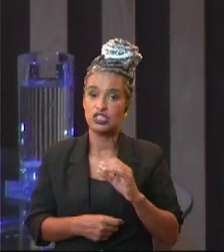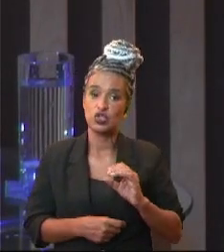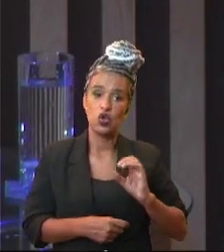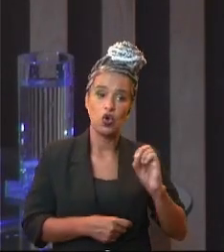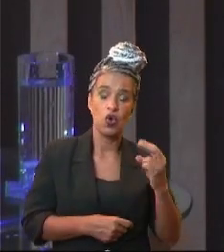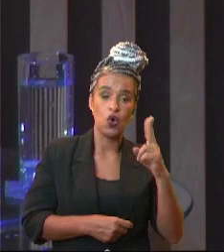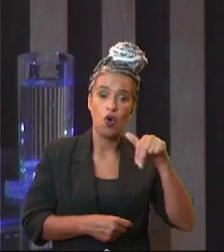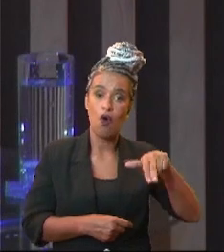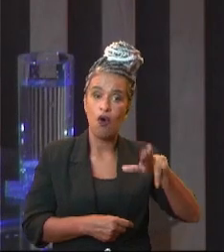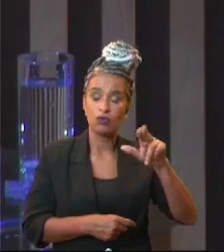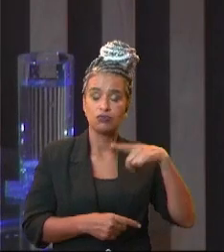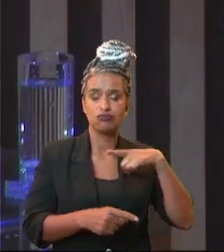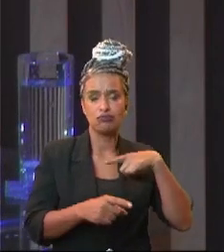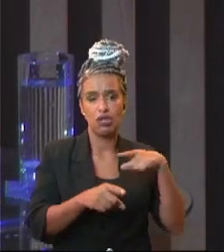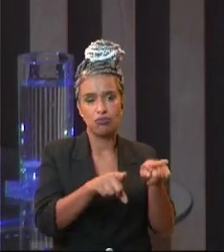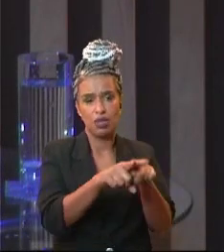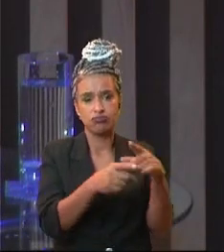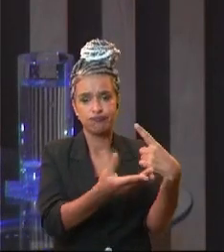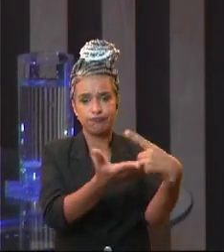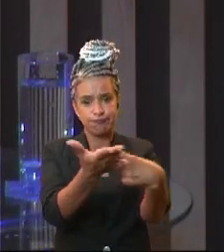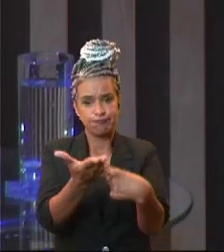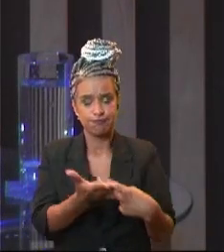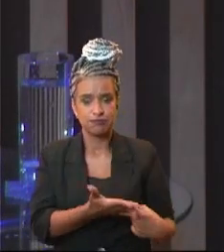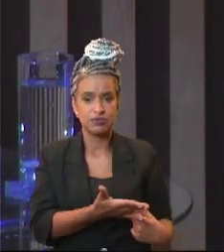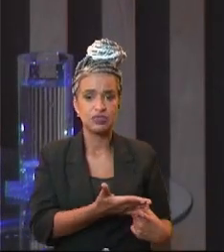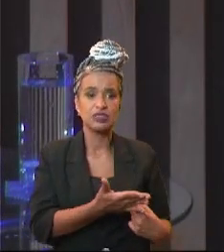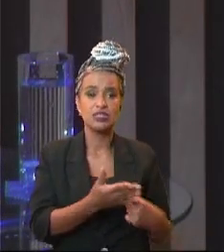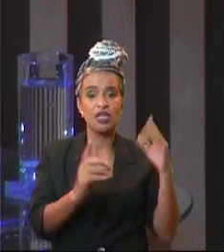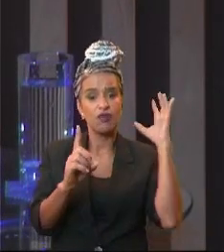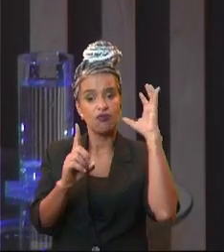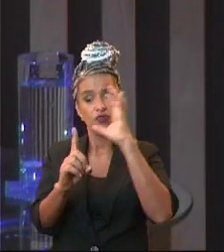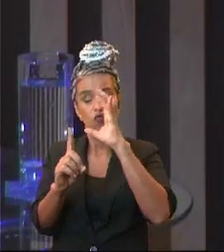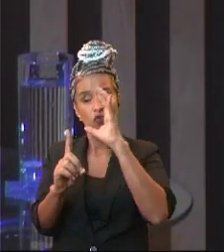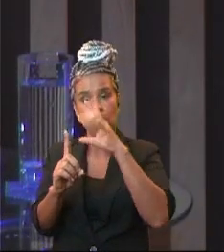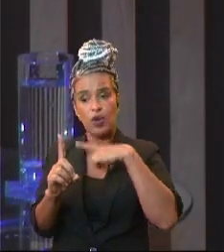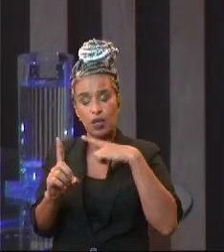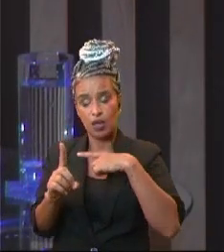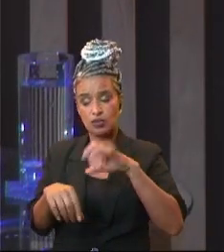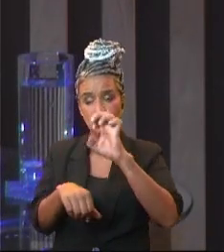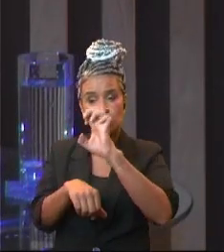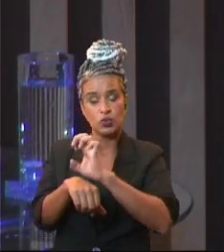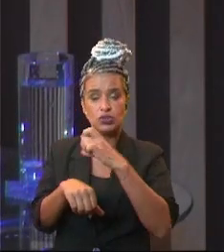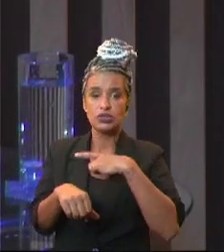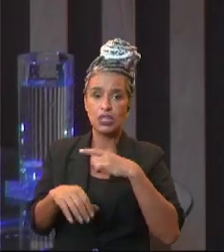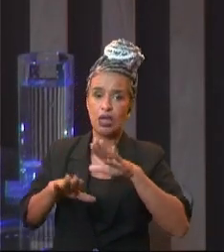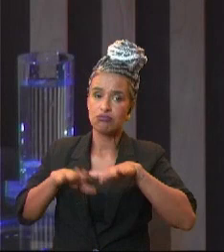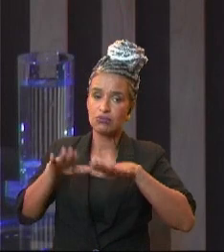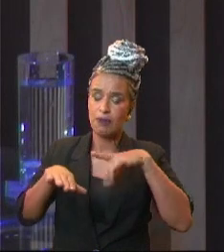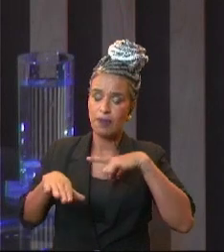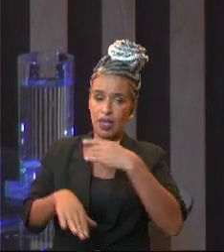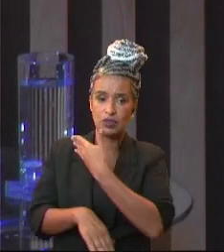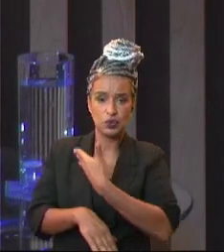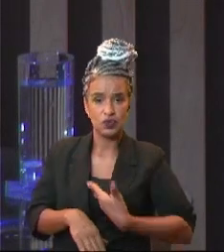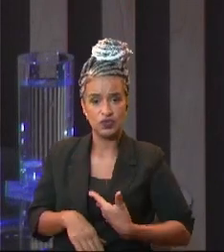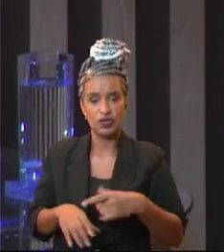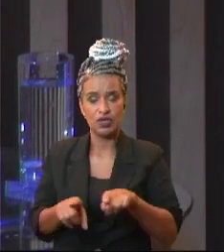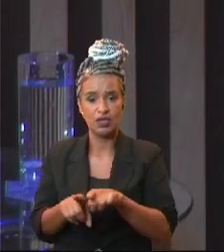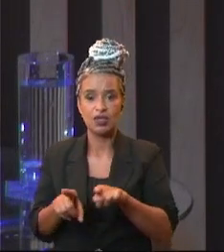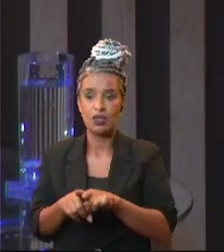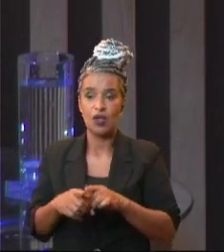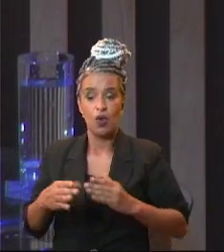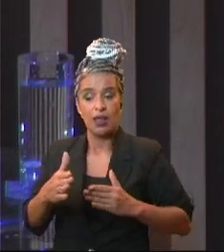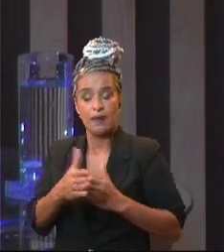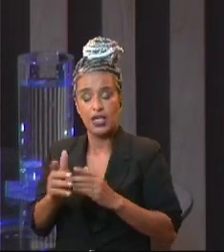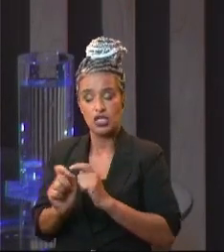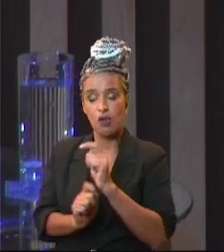seus mais diversos órgãos, que têm efeitos sobre os Estados e que muda os interesses dos Estados ou que impede os Estados, em certos